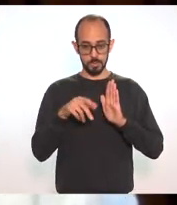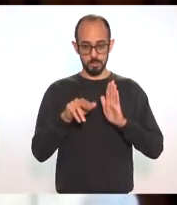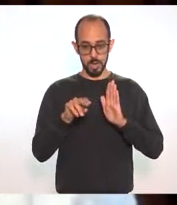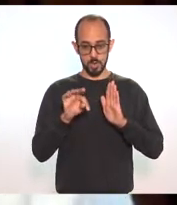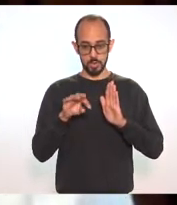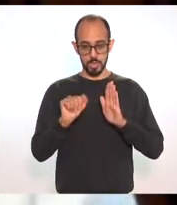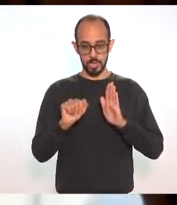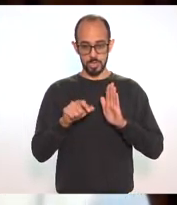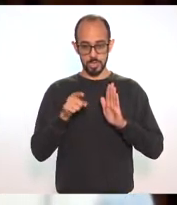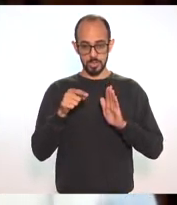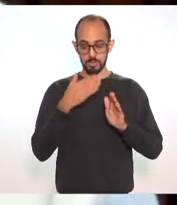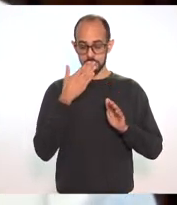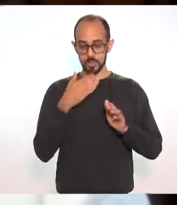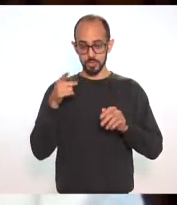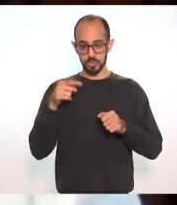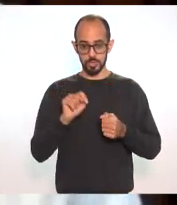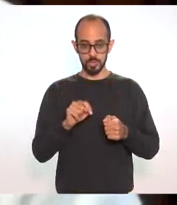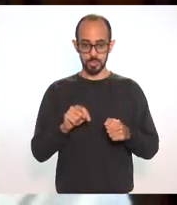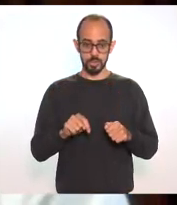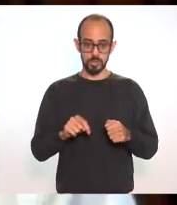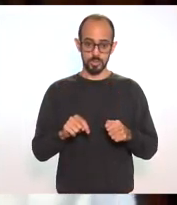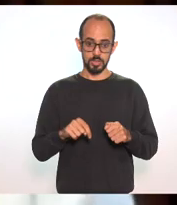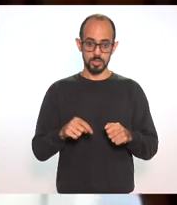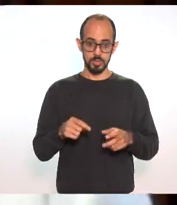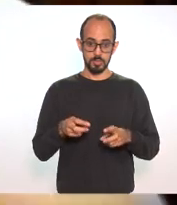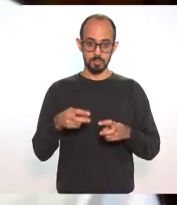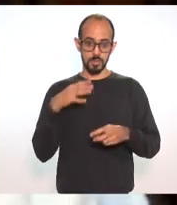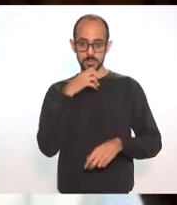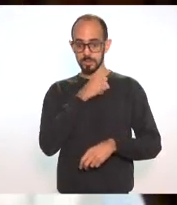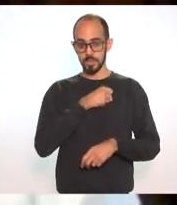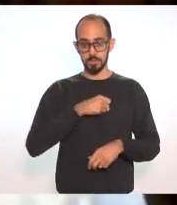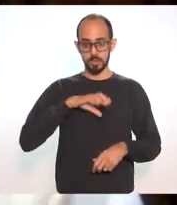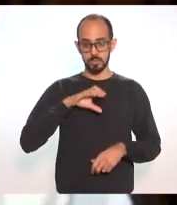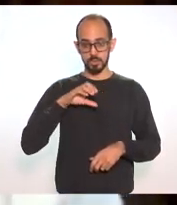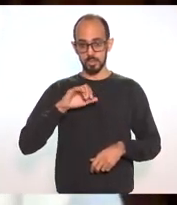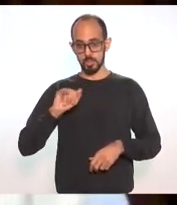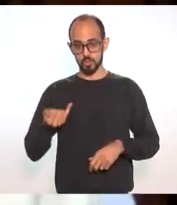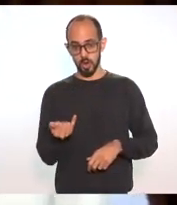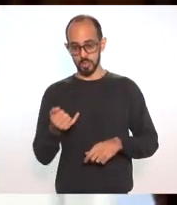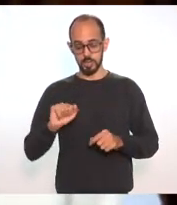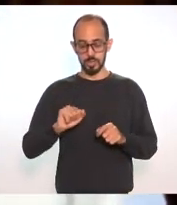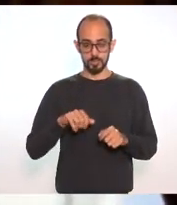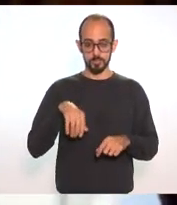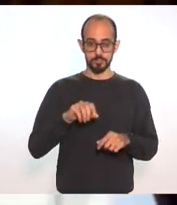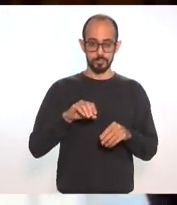referendar a decisão colegiada da CCJ como encaminhamento ao INEPAC para